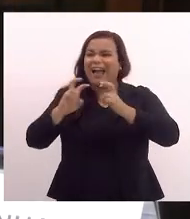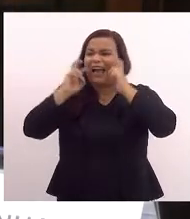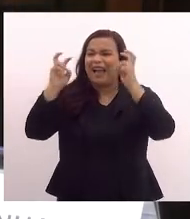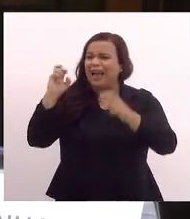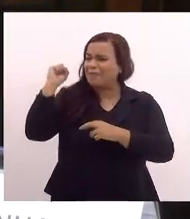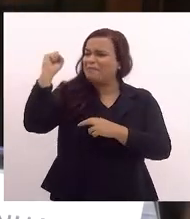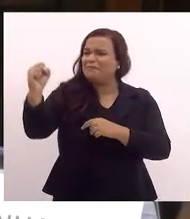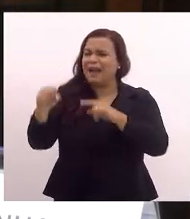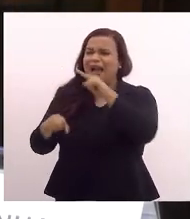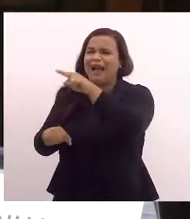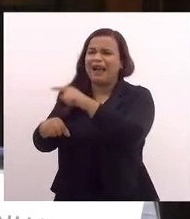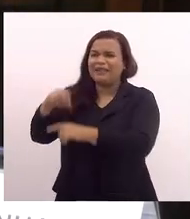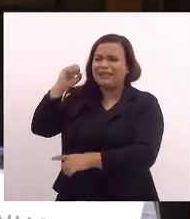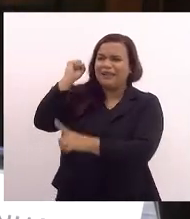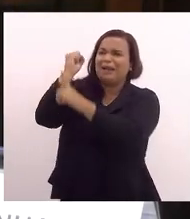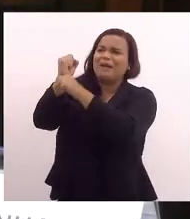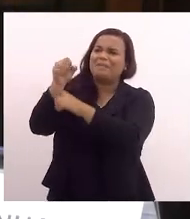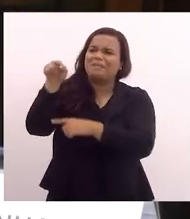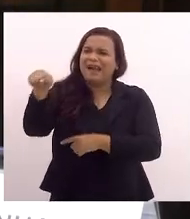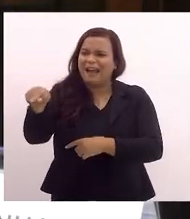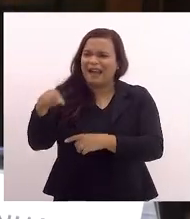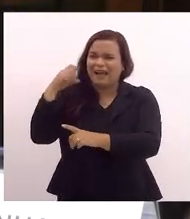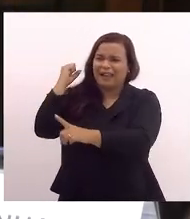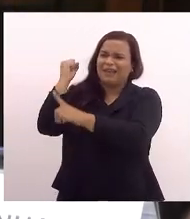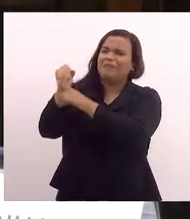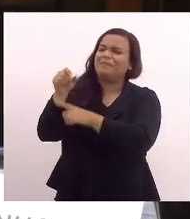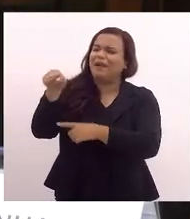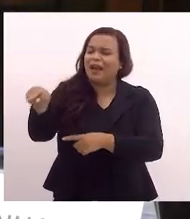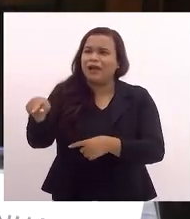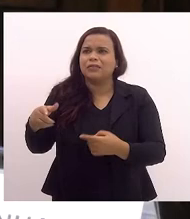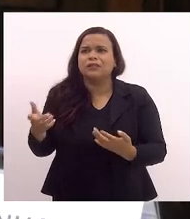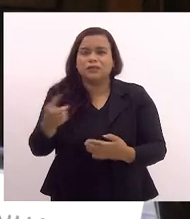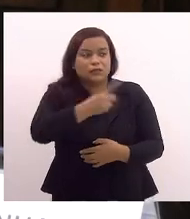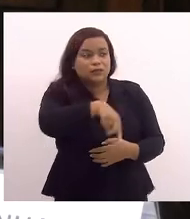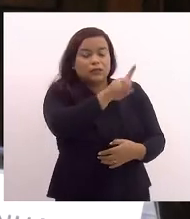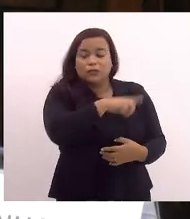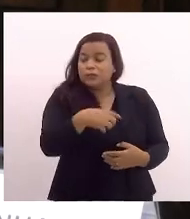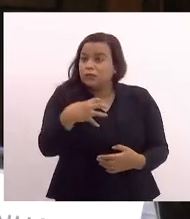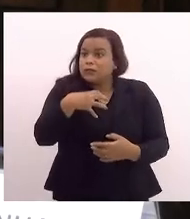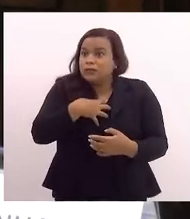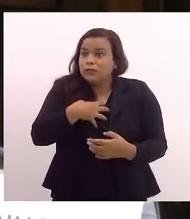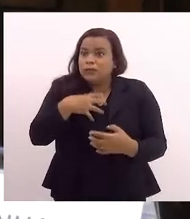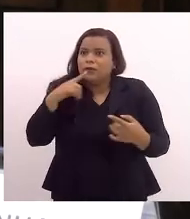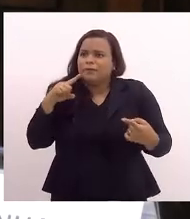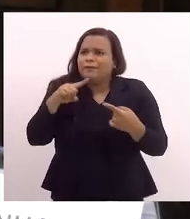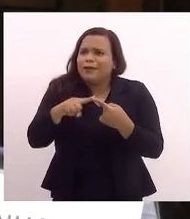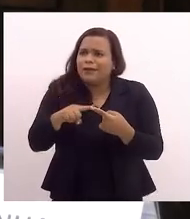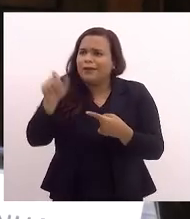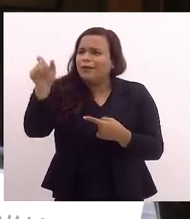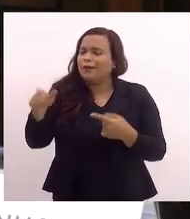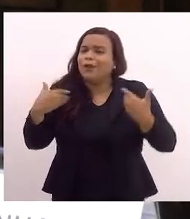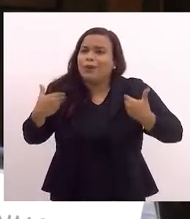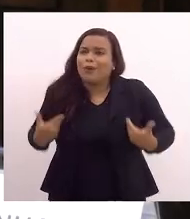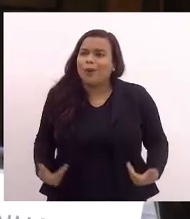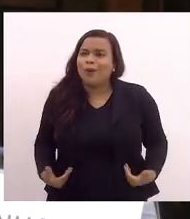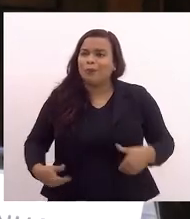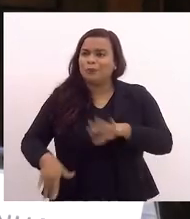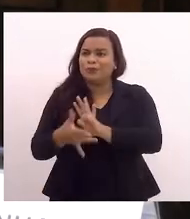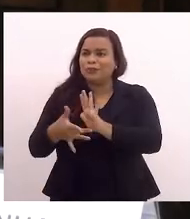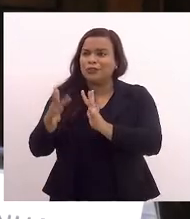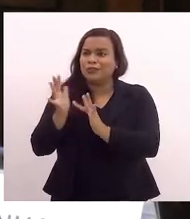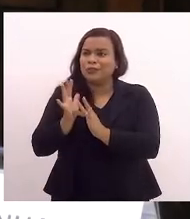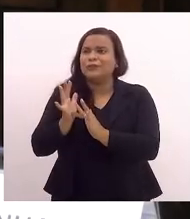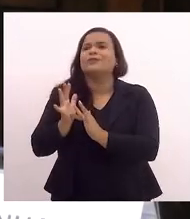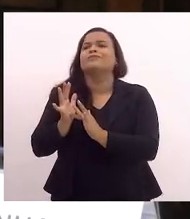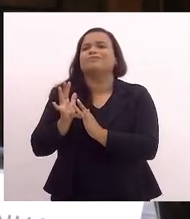crucifica, sentindo-se vingada pela morte daquele corpo periférico de Jesus de